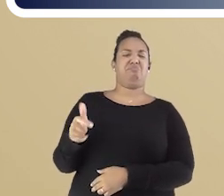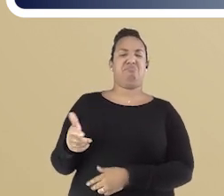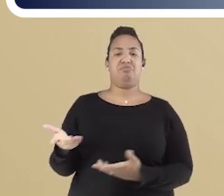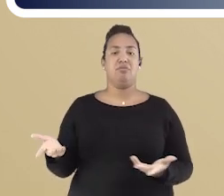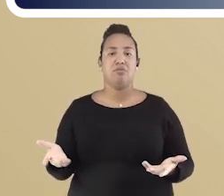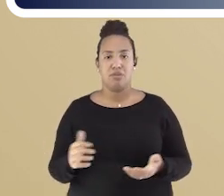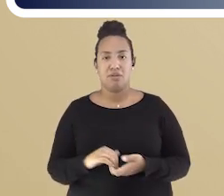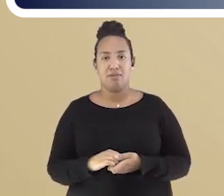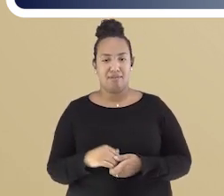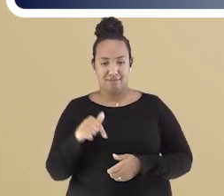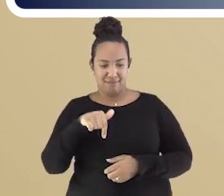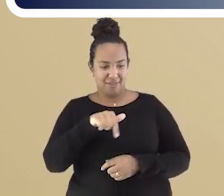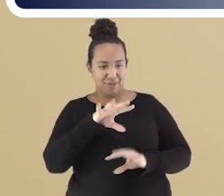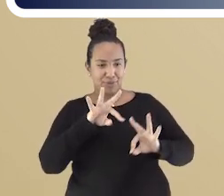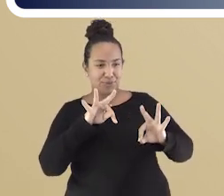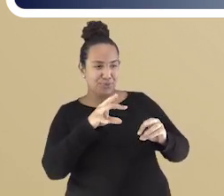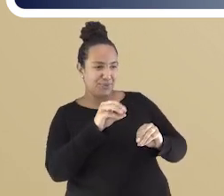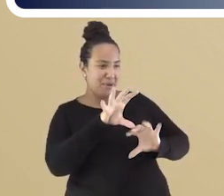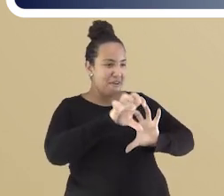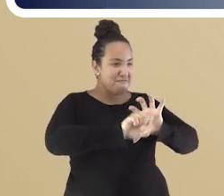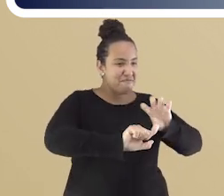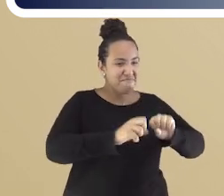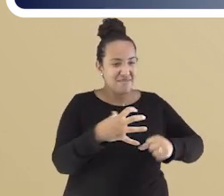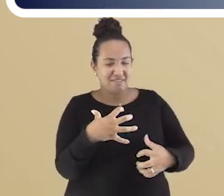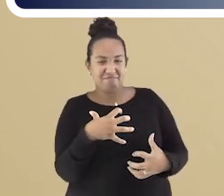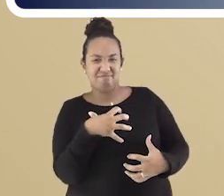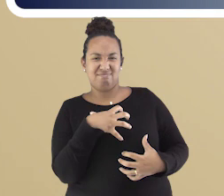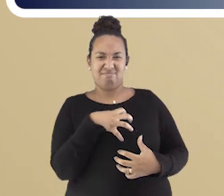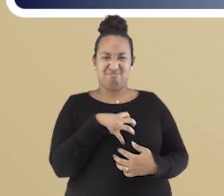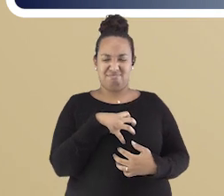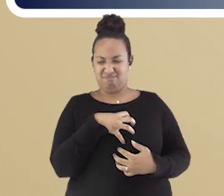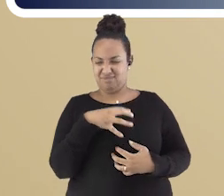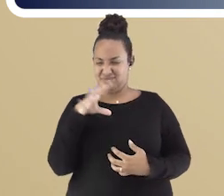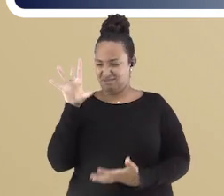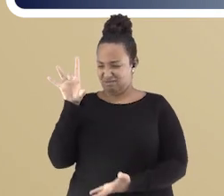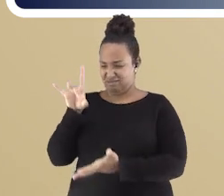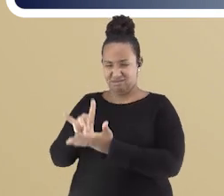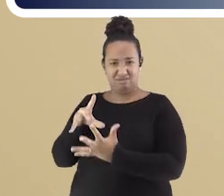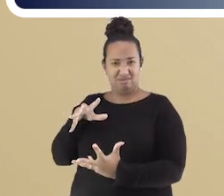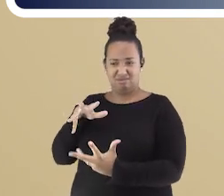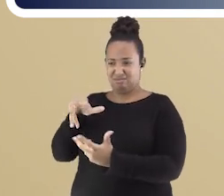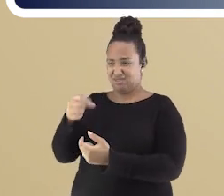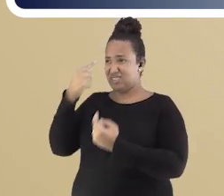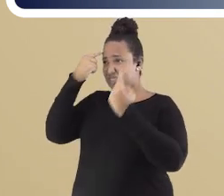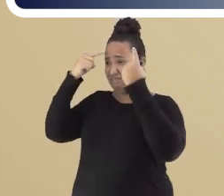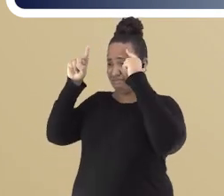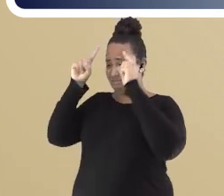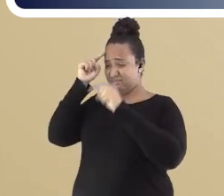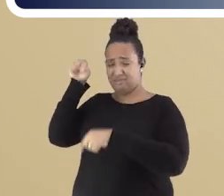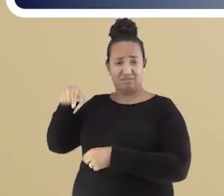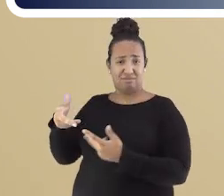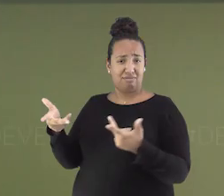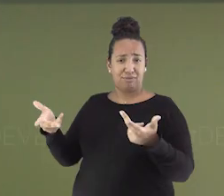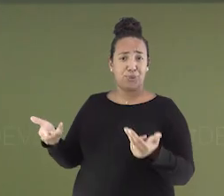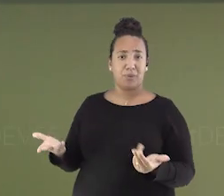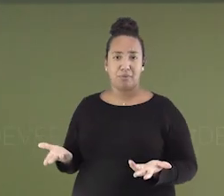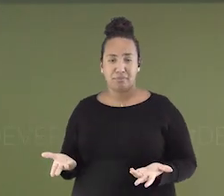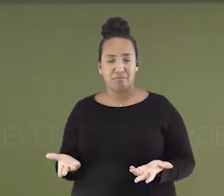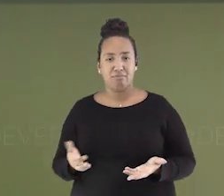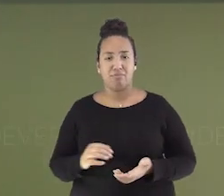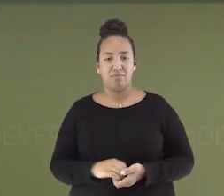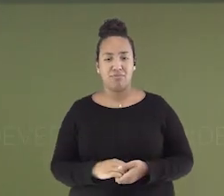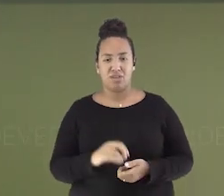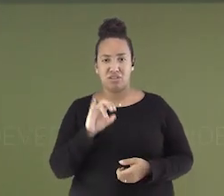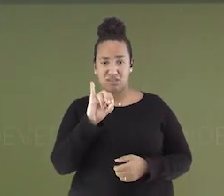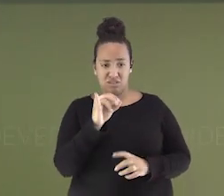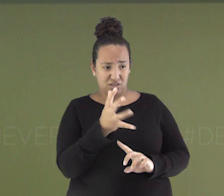no qual podemos pegar nas coisas, sentir, é uma simples imitação do mundo real, que seria o mundo das ideias. Ou